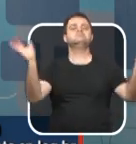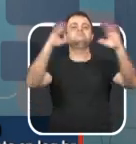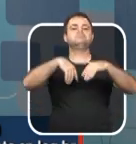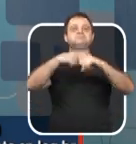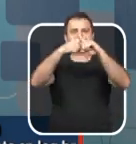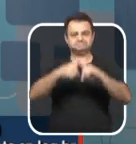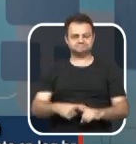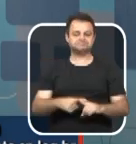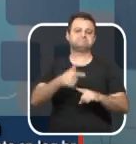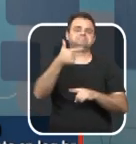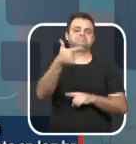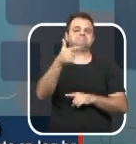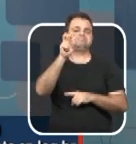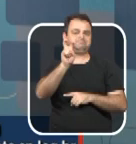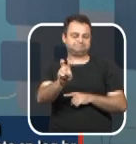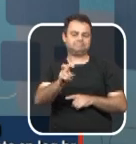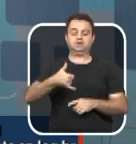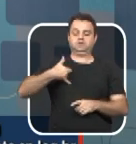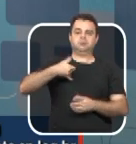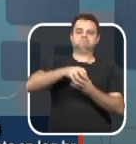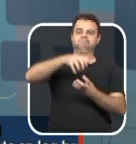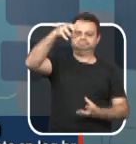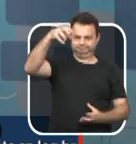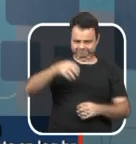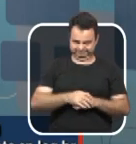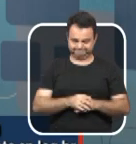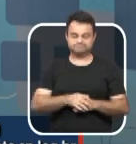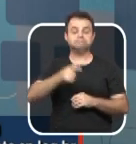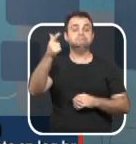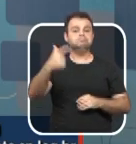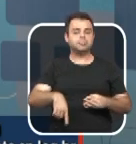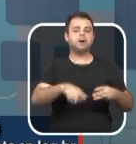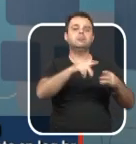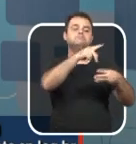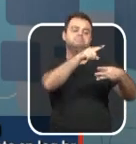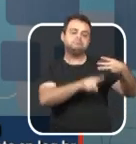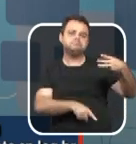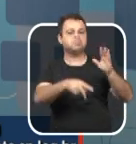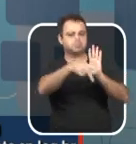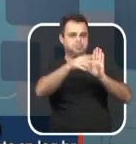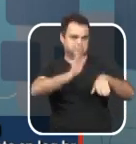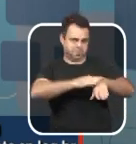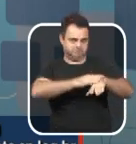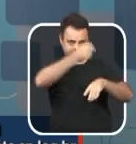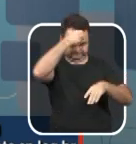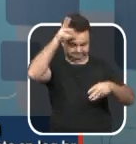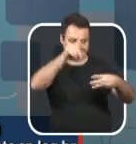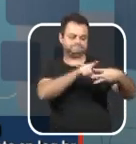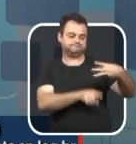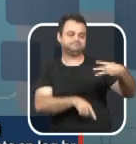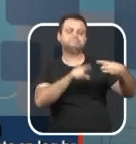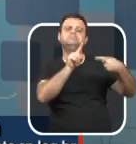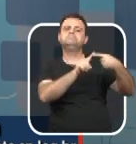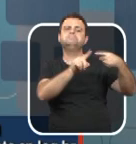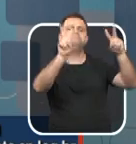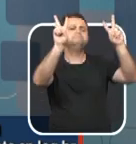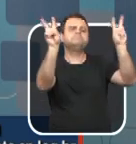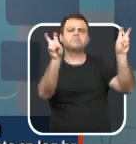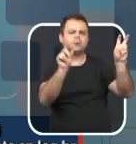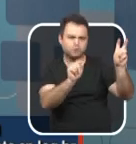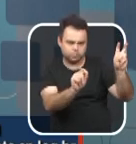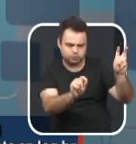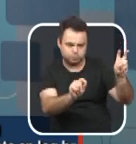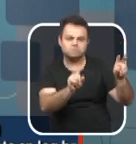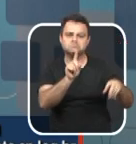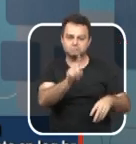dos Jogos da melhor idade outros três projetos do executivo constam na ordem do dia o primeiro em segunda discussão